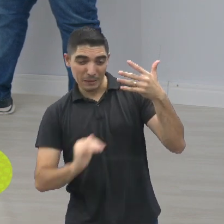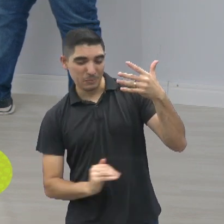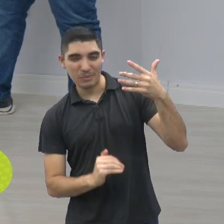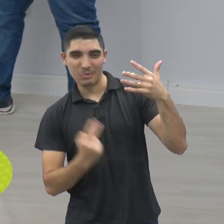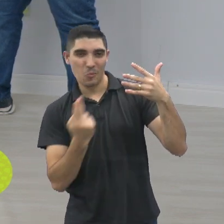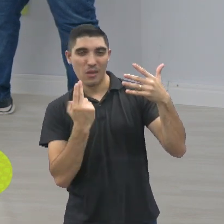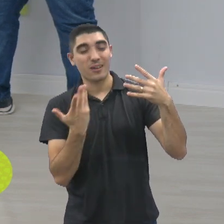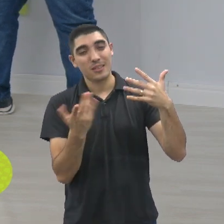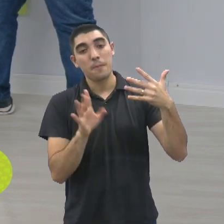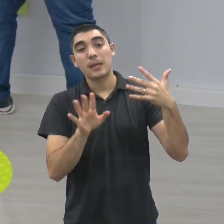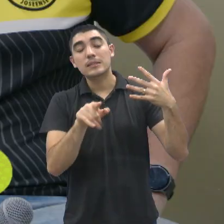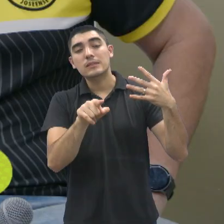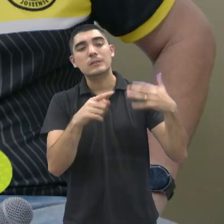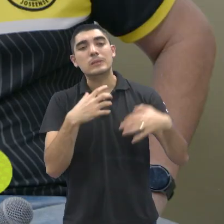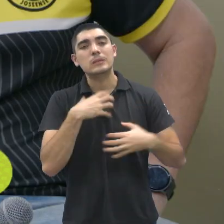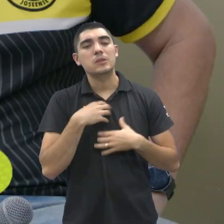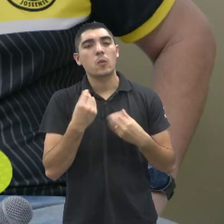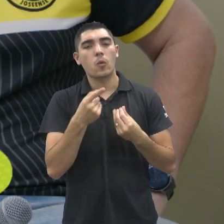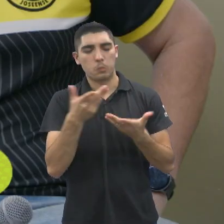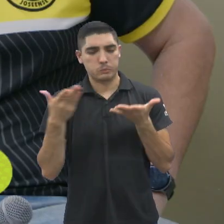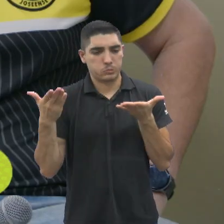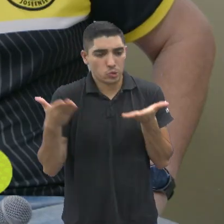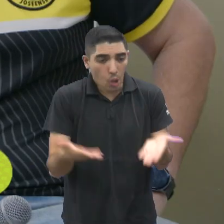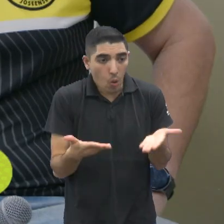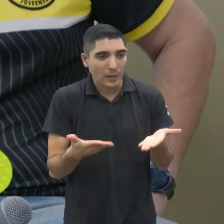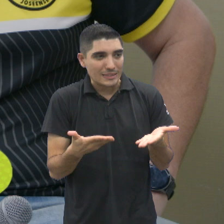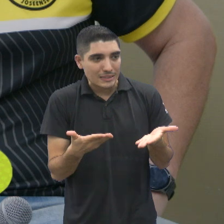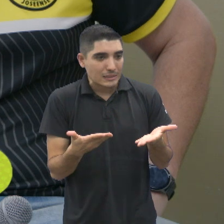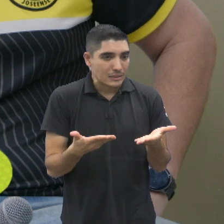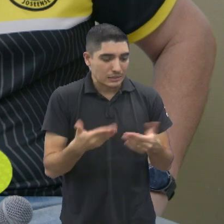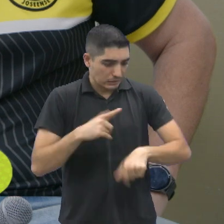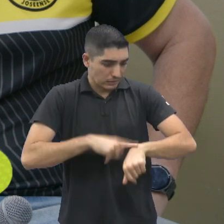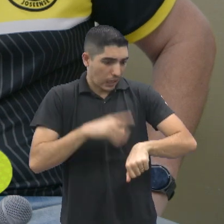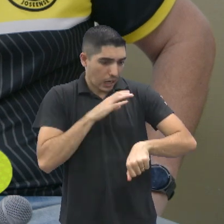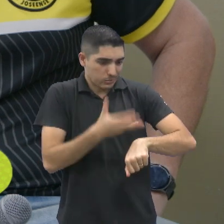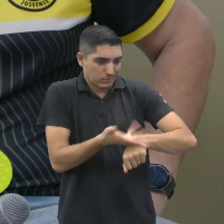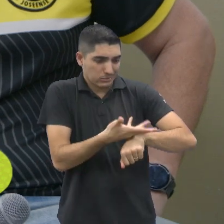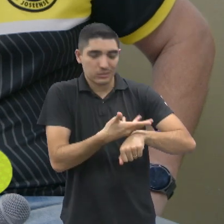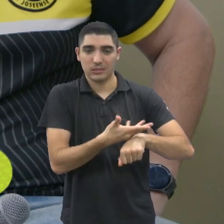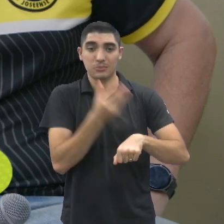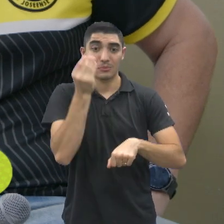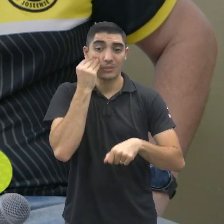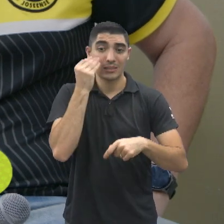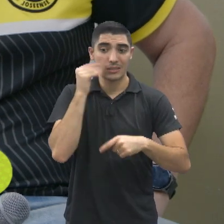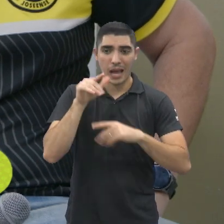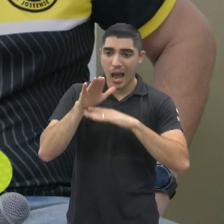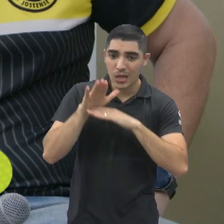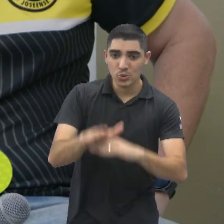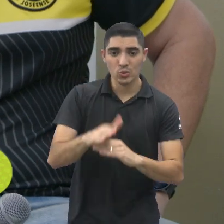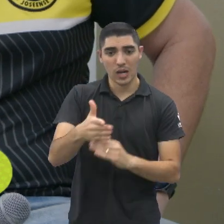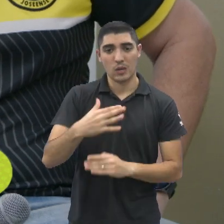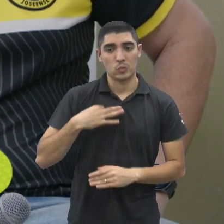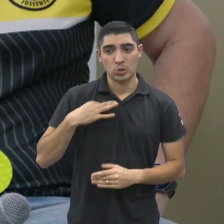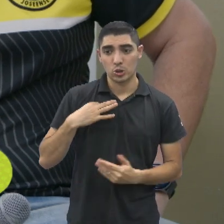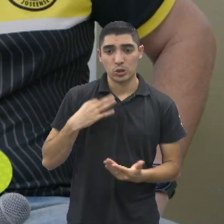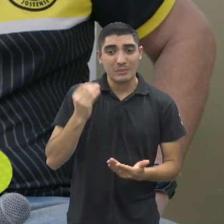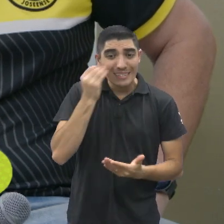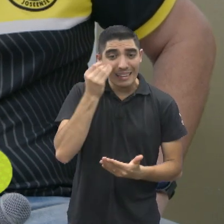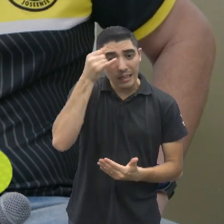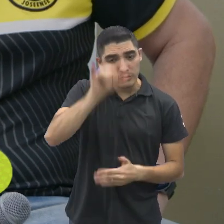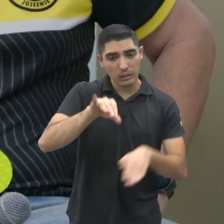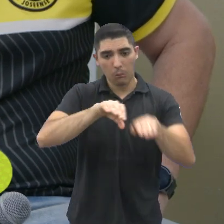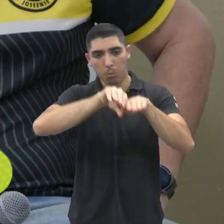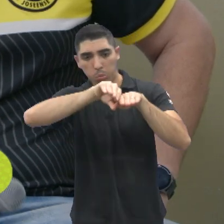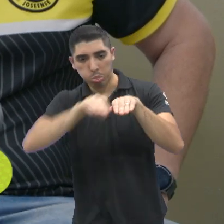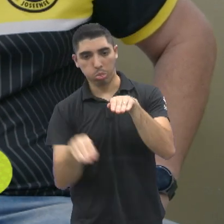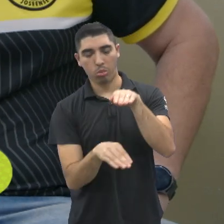chegar num ambiente que você tem que correr contra o tempo para salvar uma temporada aí que já começou, né,